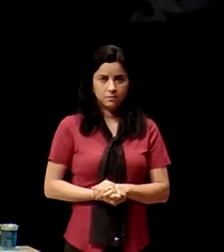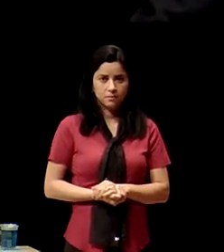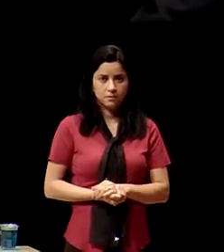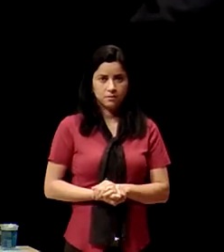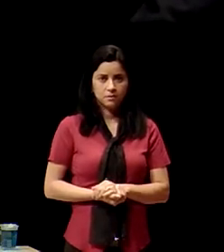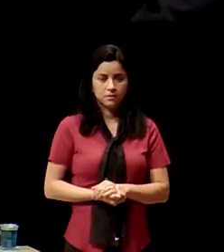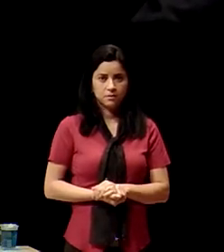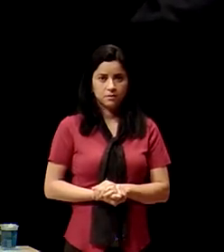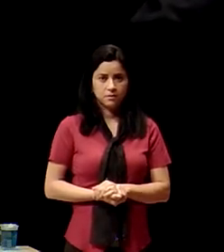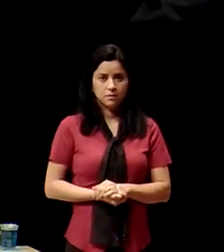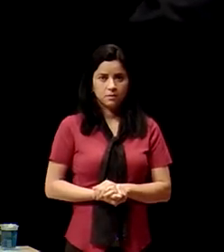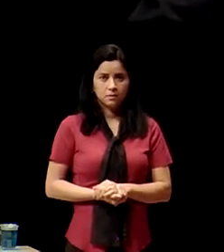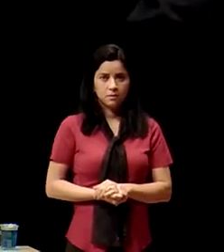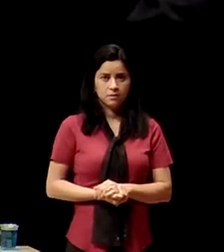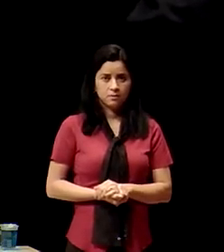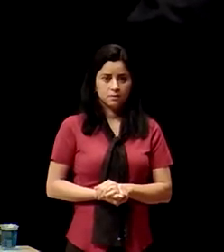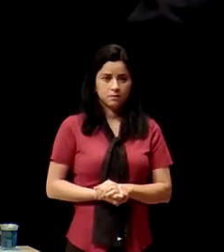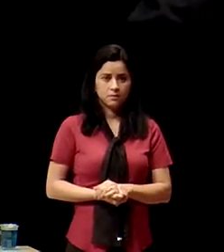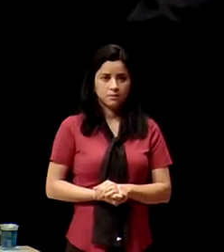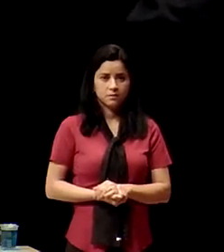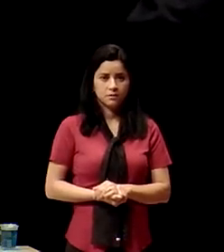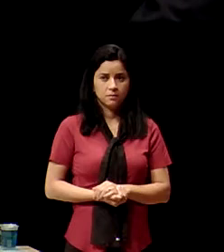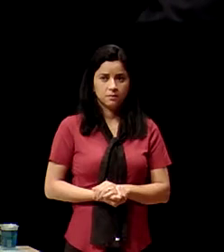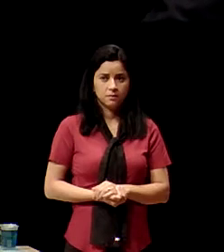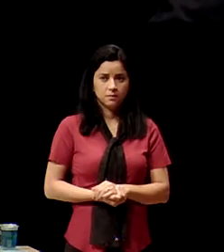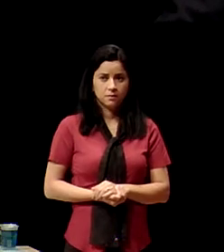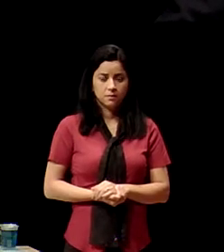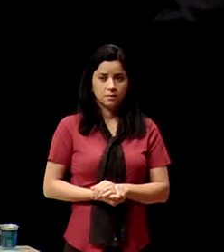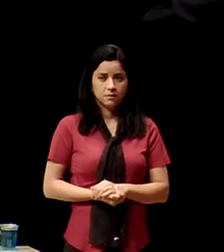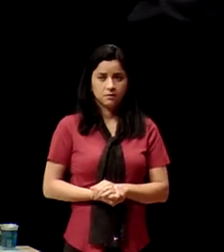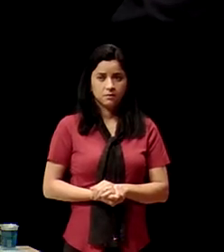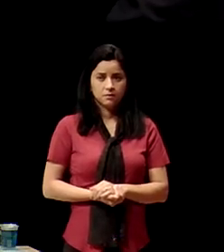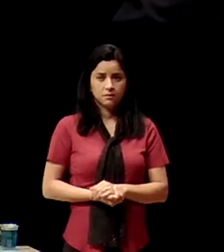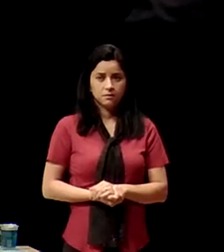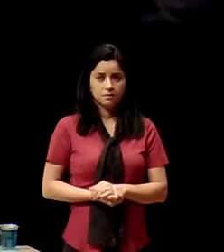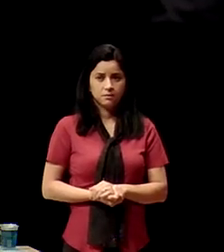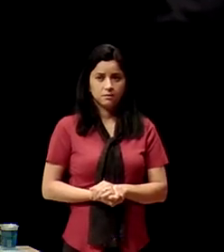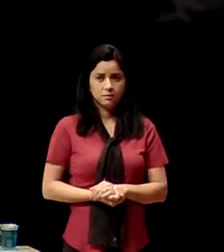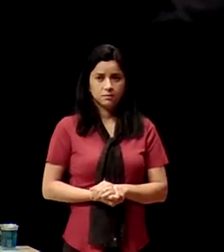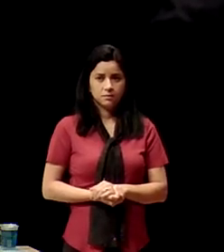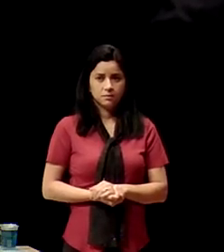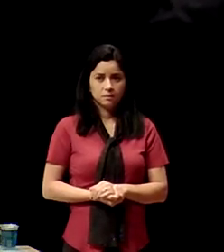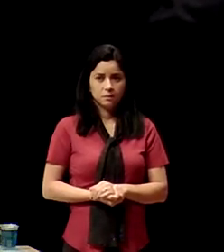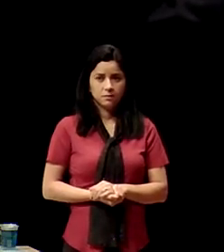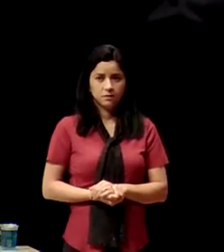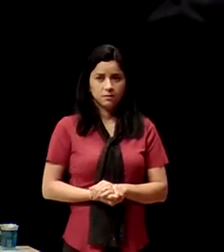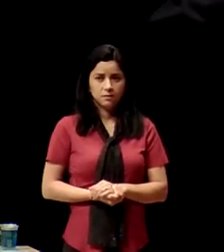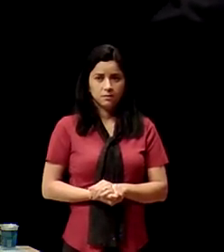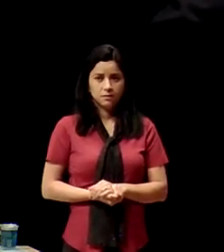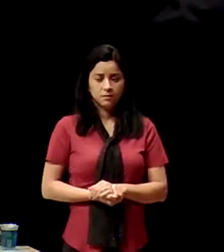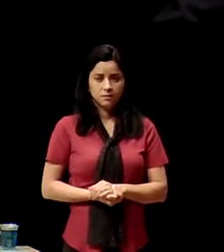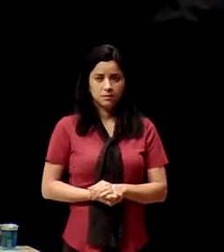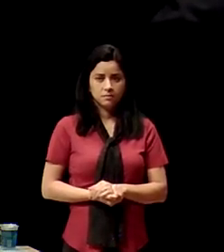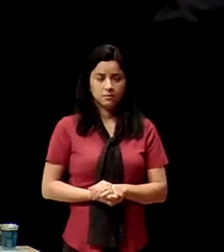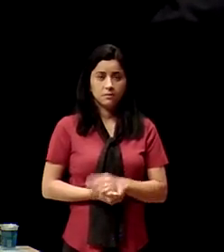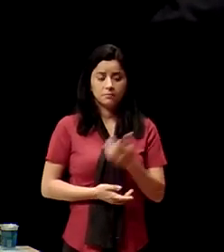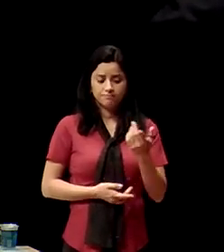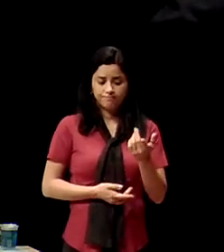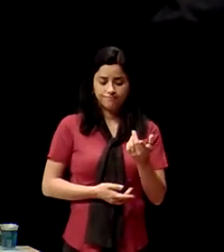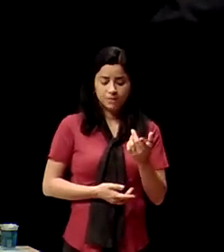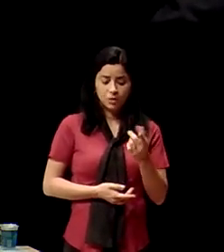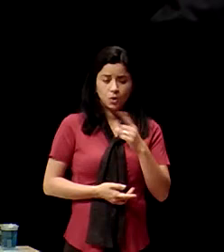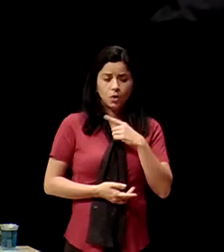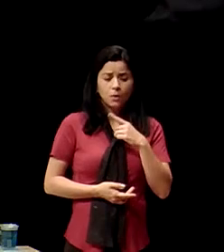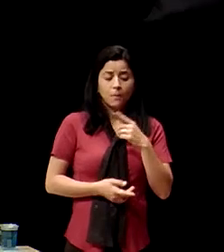studies embodies some kind of understanding of the nature of social pedagogical expertise. E para